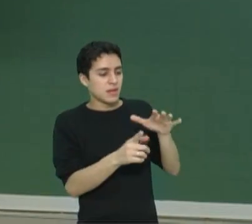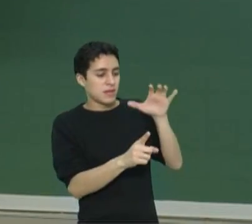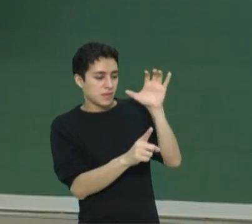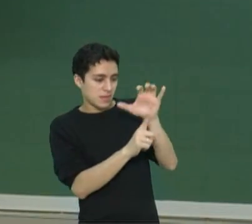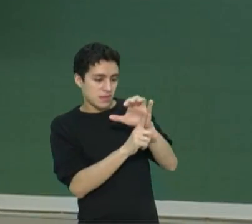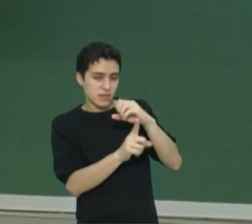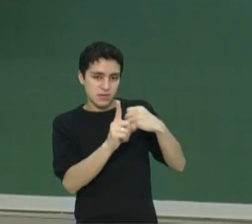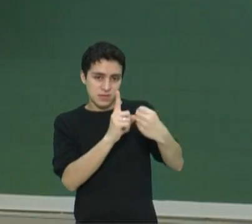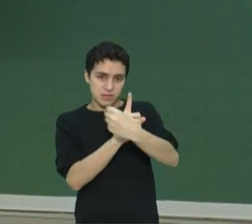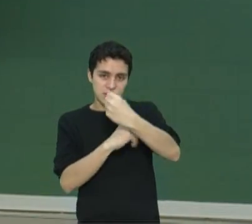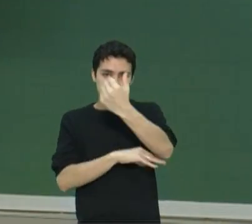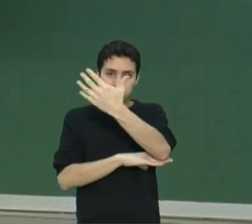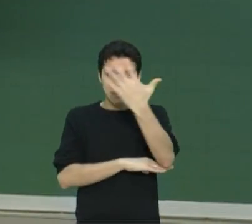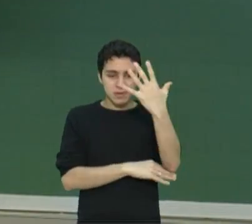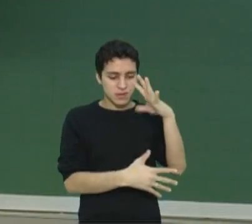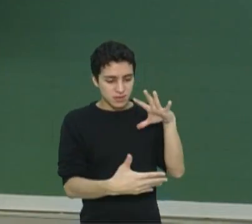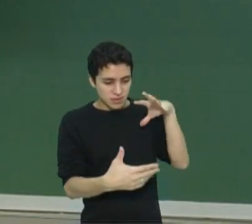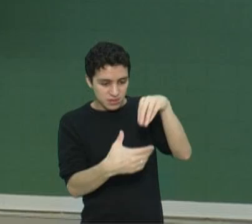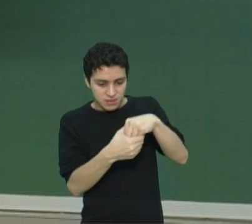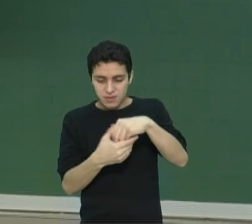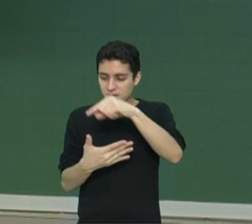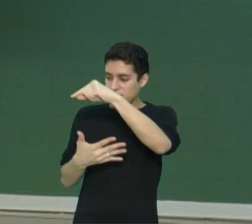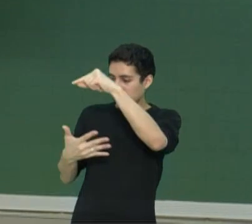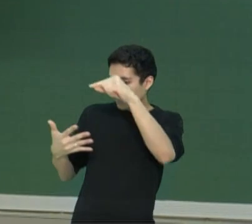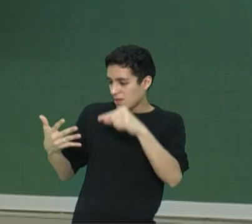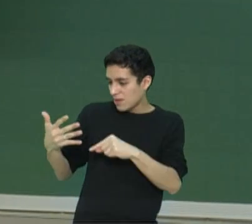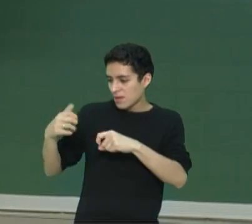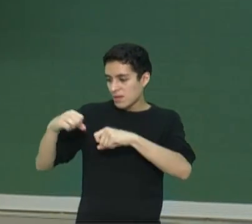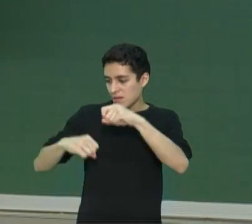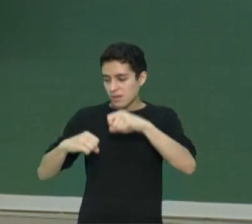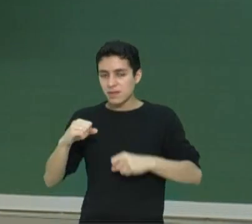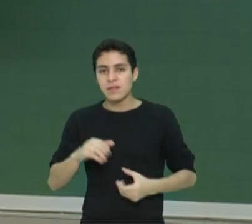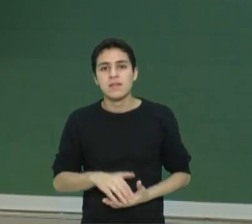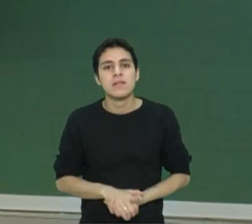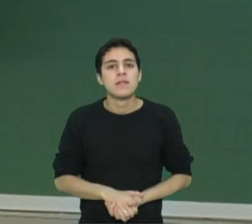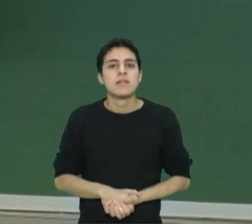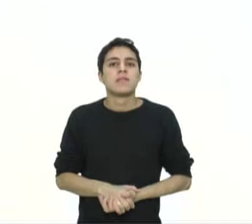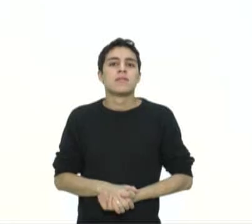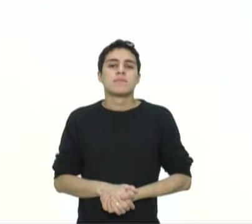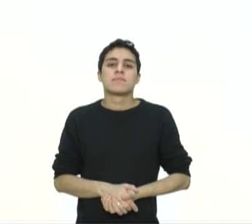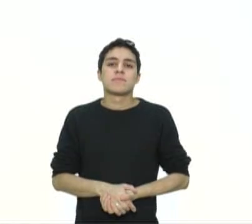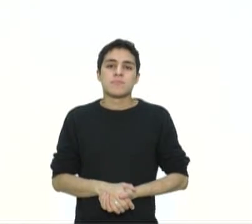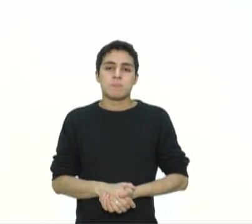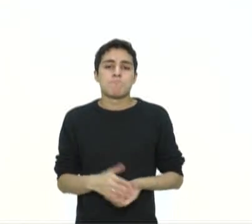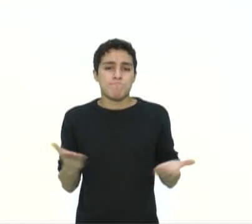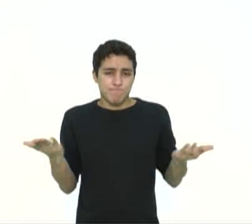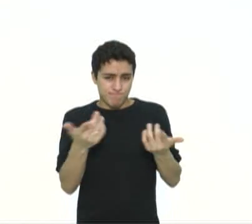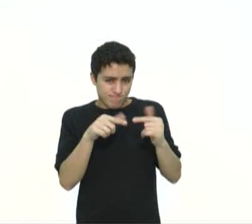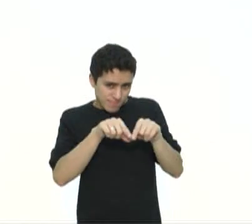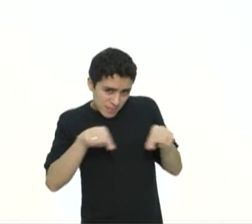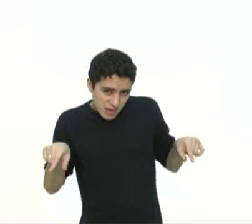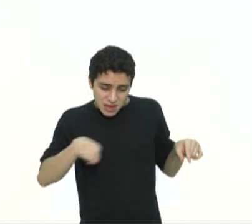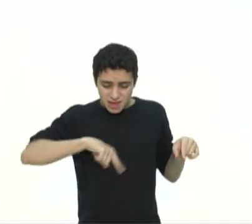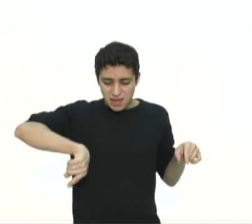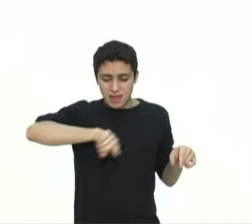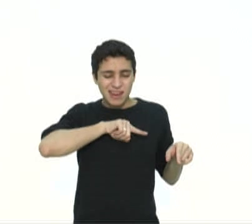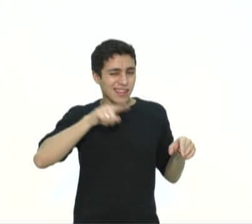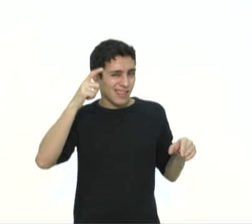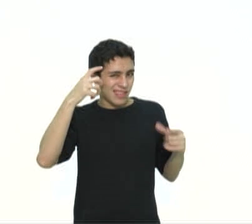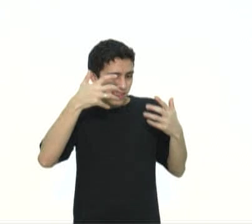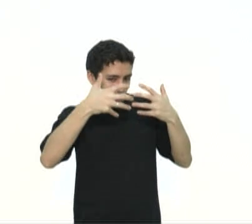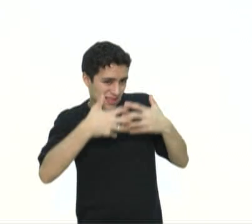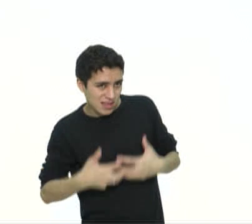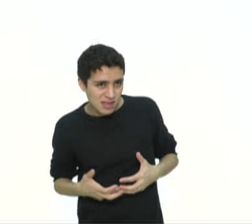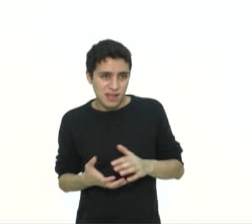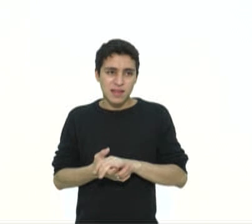impactos socioambientais a serem parte dos aspectos da indústria agora sair aí uma frase para a gente refletiram